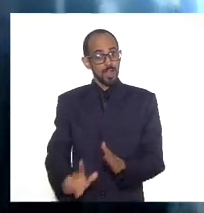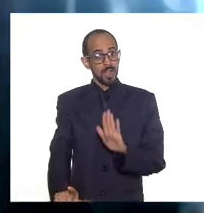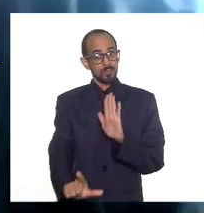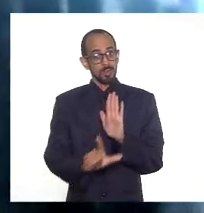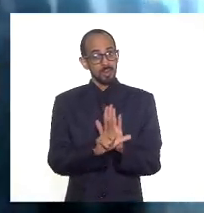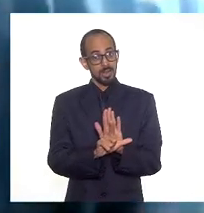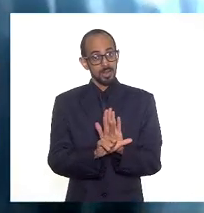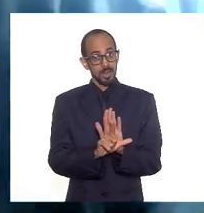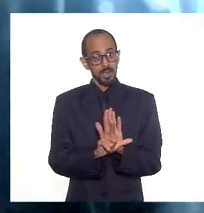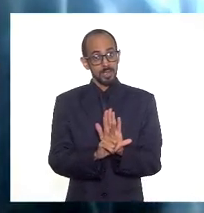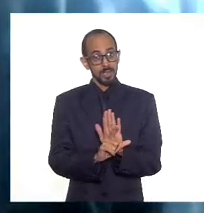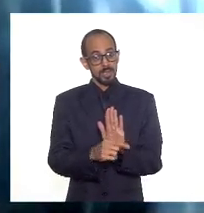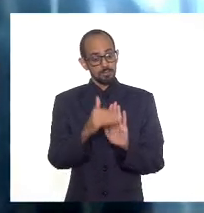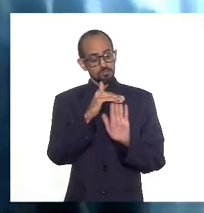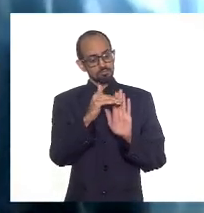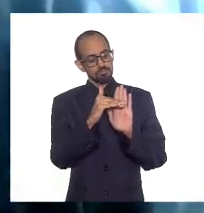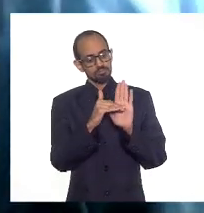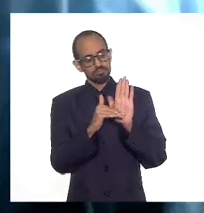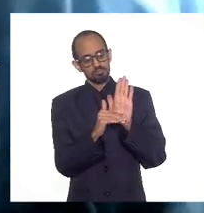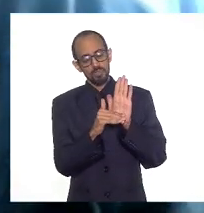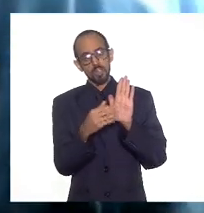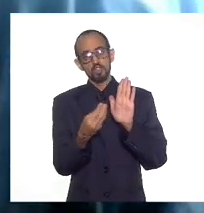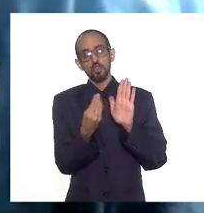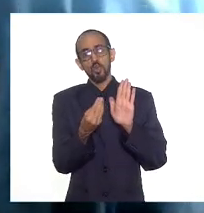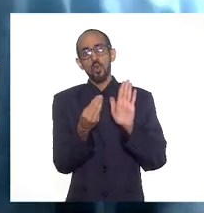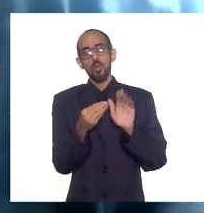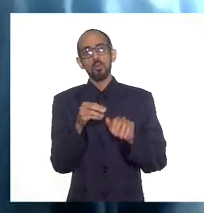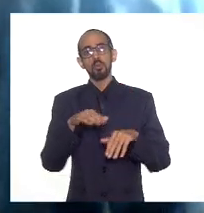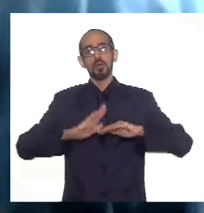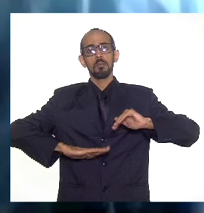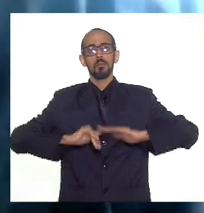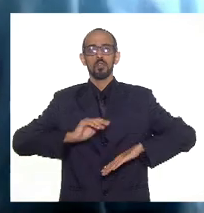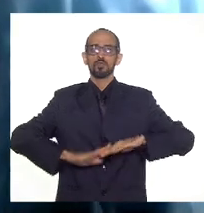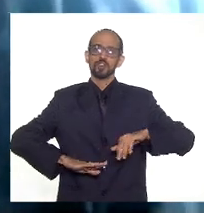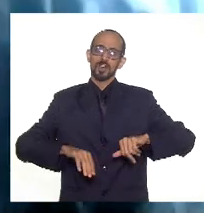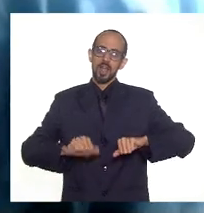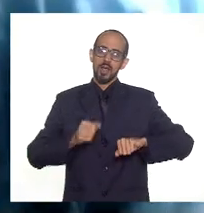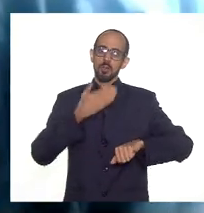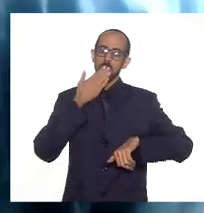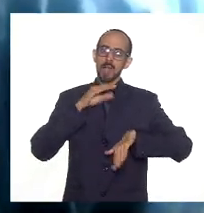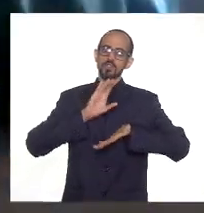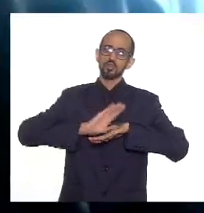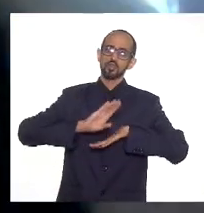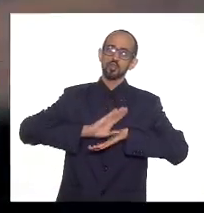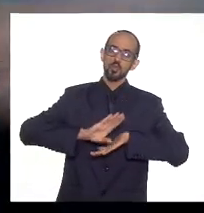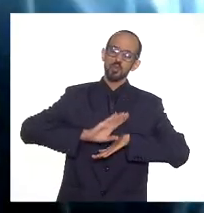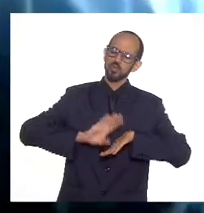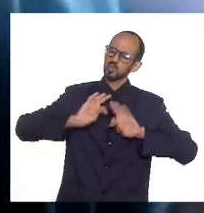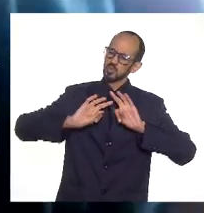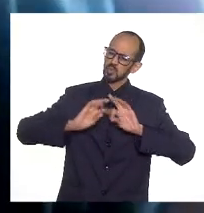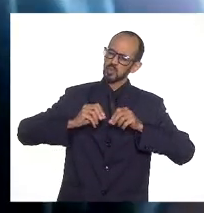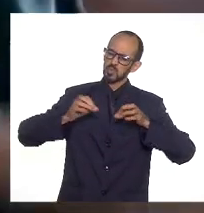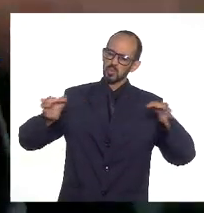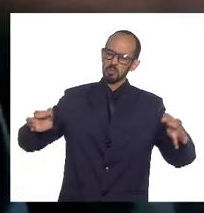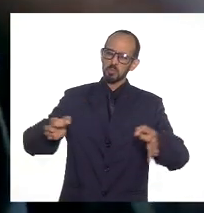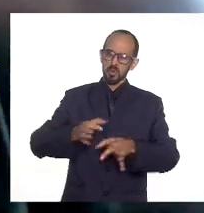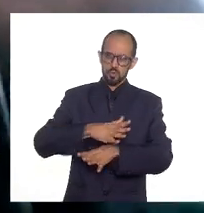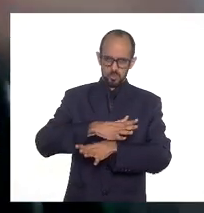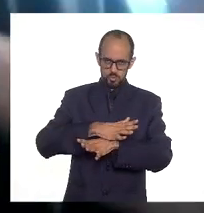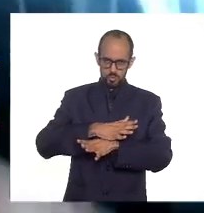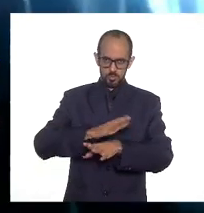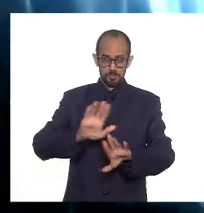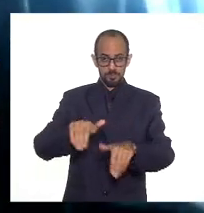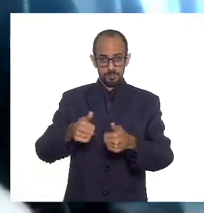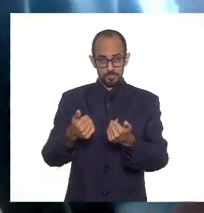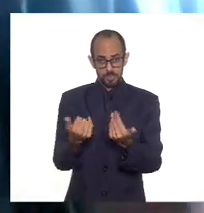Está completamente definida, regulamentada, como é, quais são os cursos de formação, tudo direitinho. Então, nós já